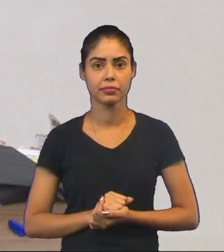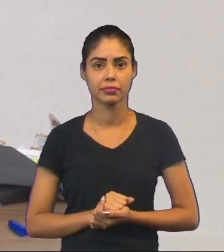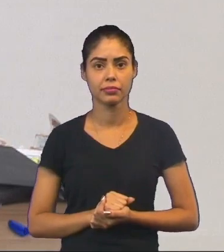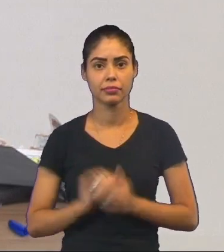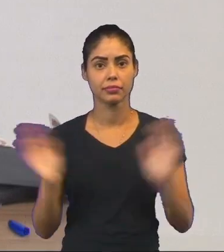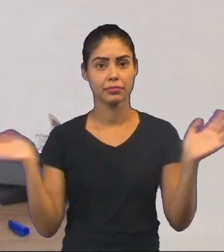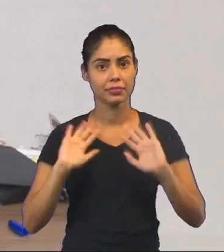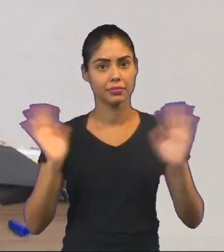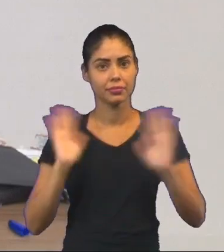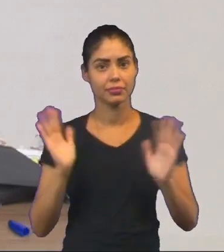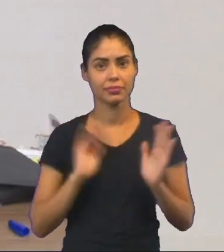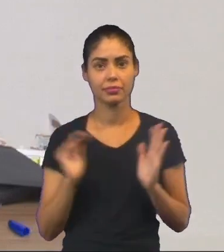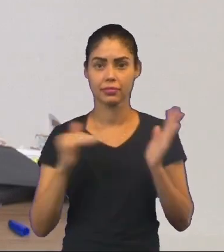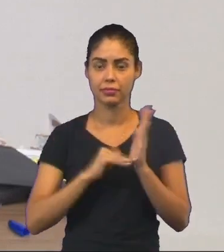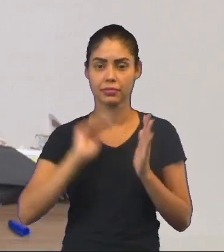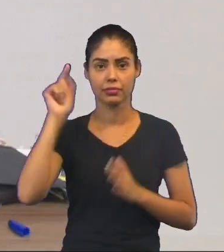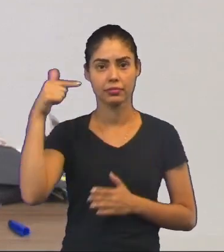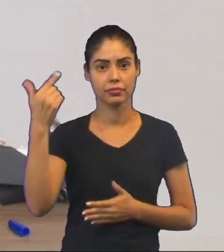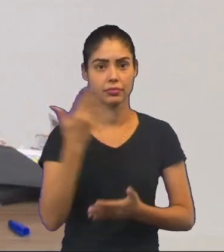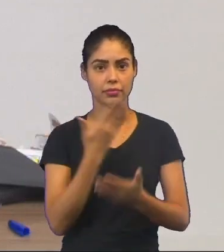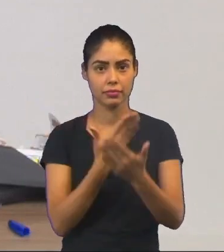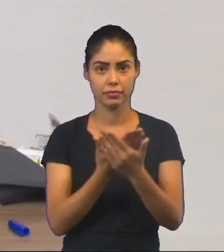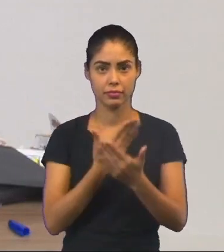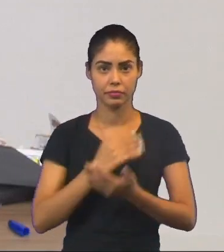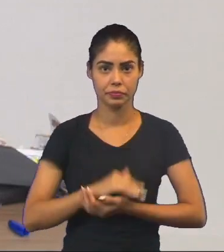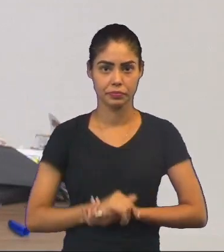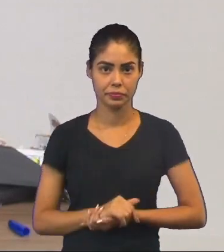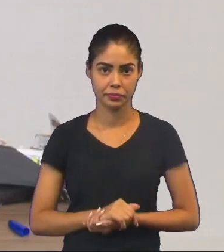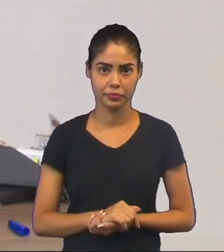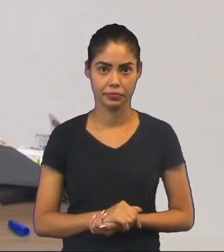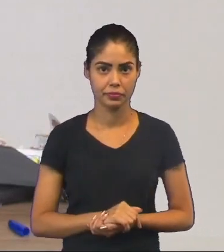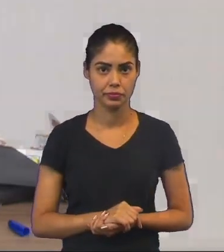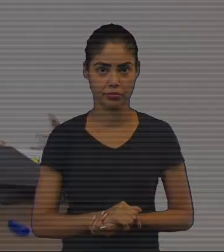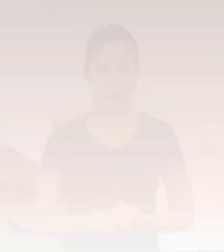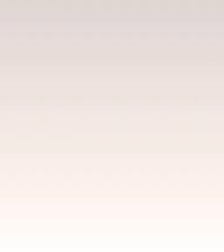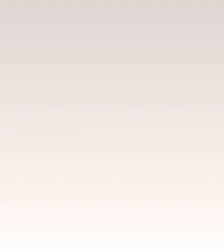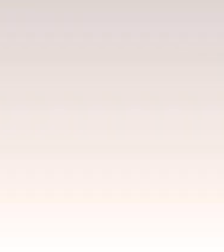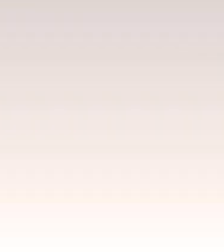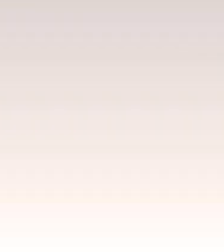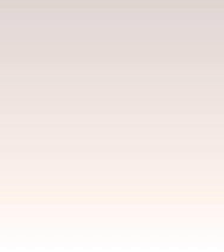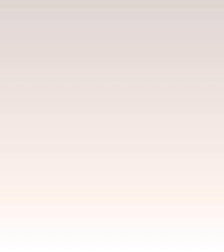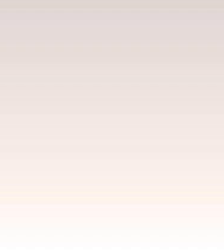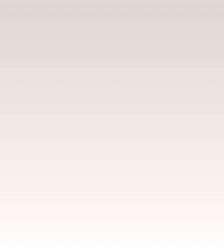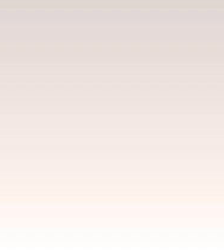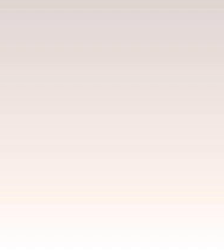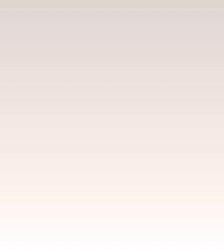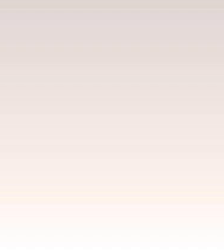Tchau, tchau, crianças! Até a nossa próxima aula!